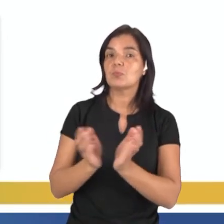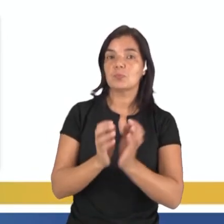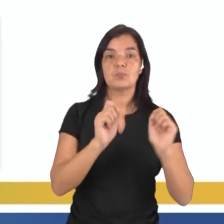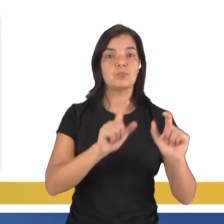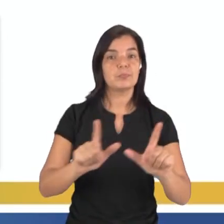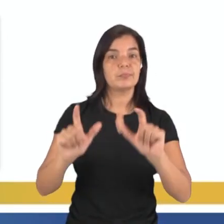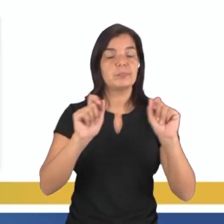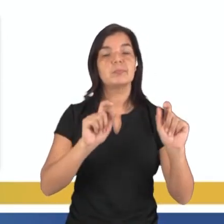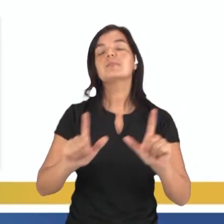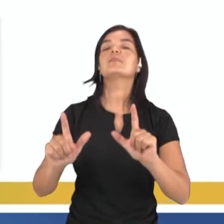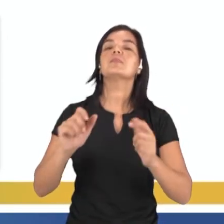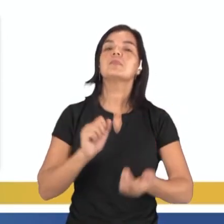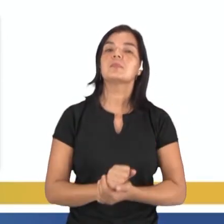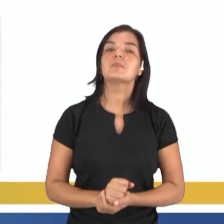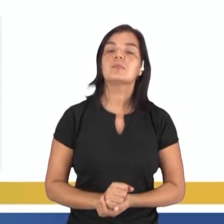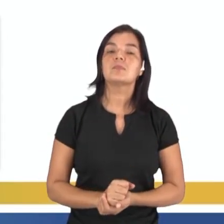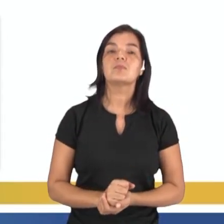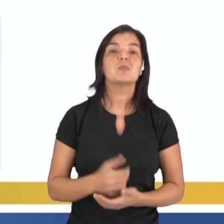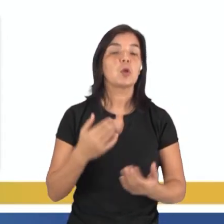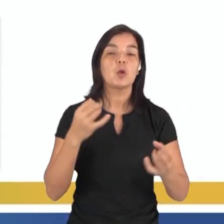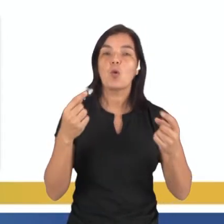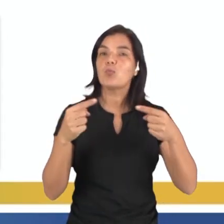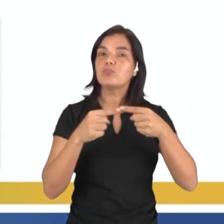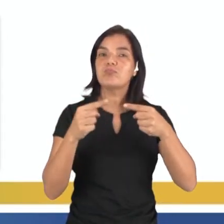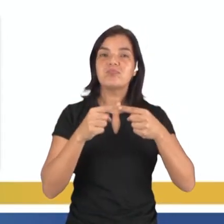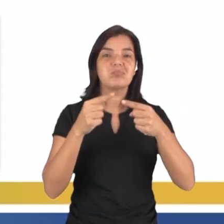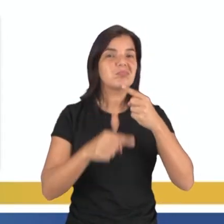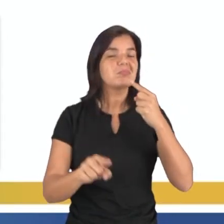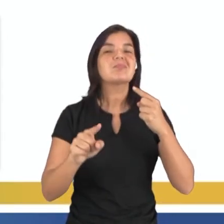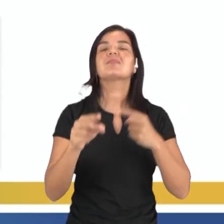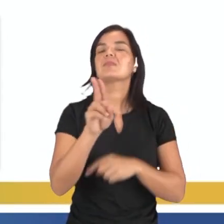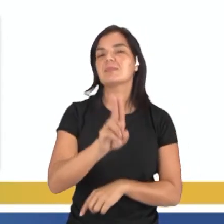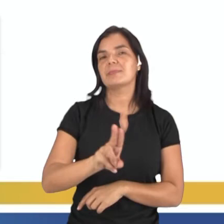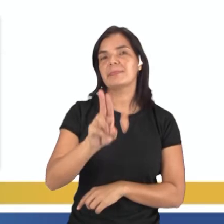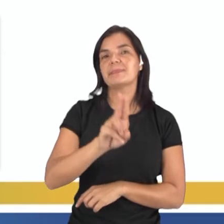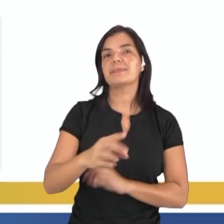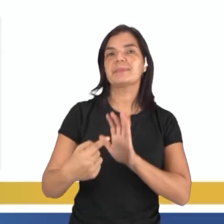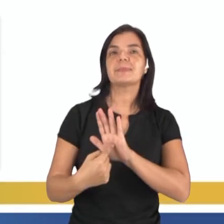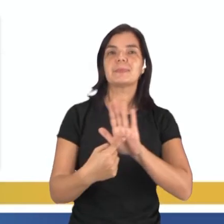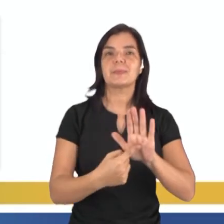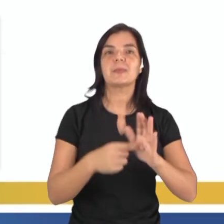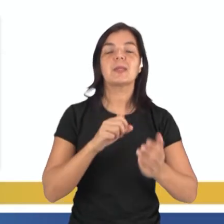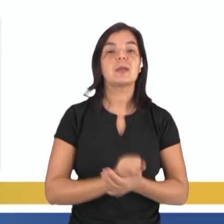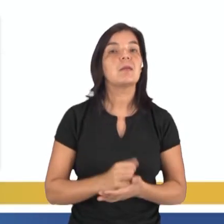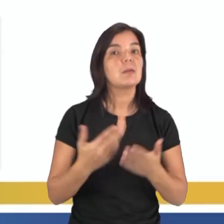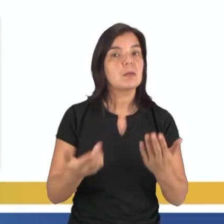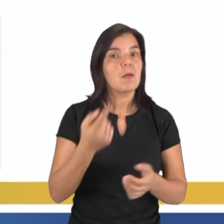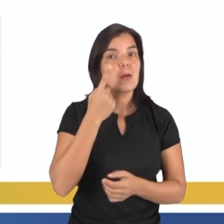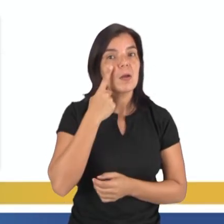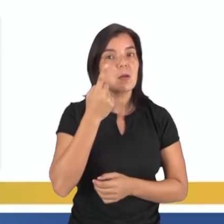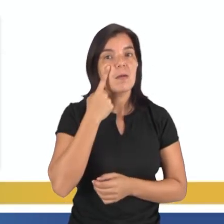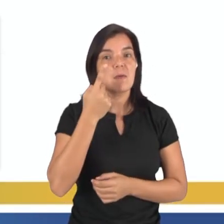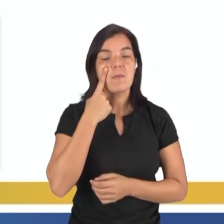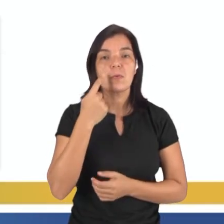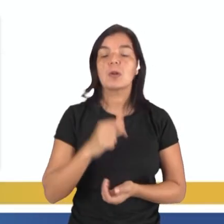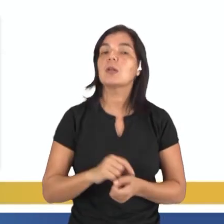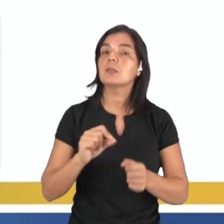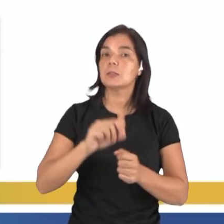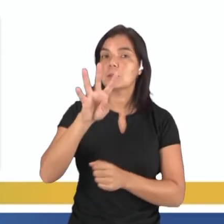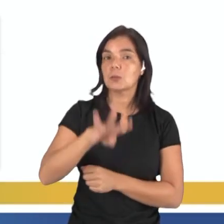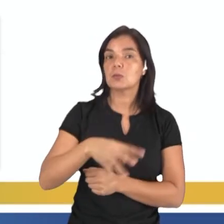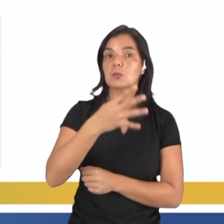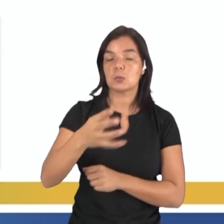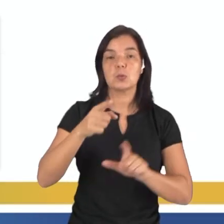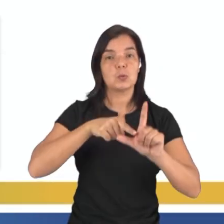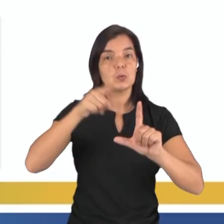slides quando são incompatíveis com o estilo que você está utilizando na apresentação. Então, observe bem, reproduza tabelas